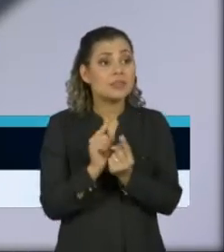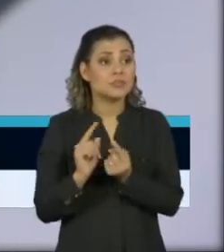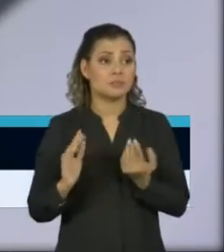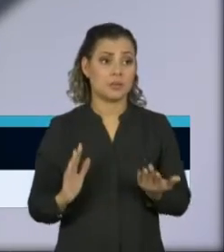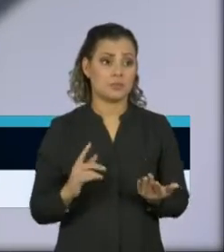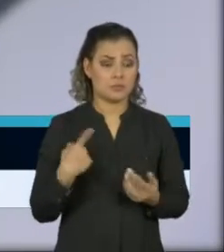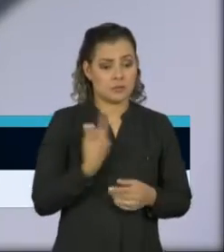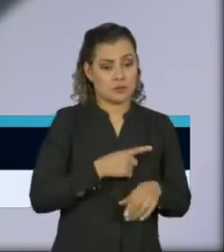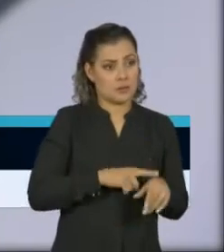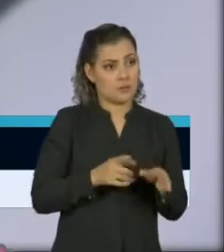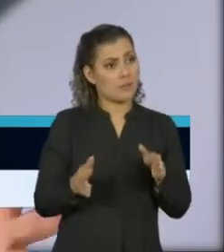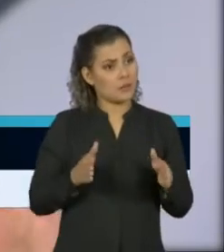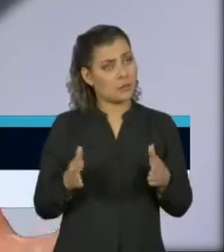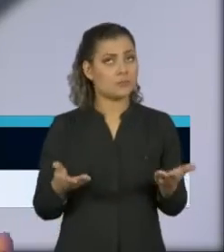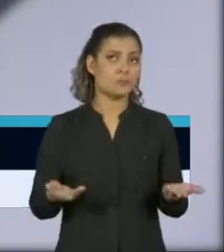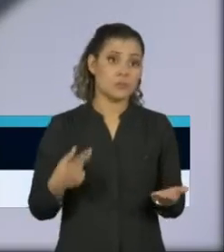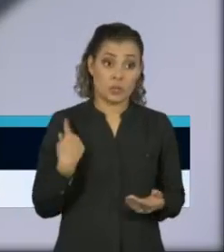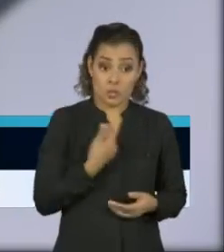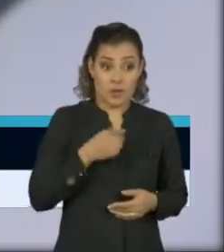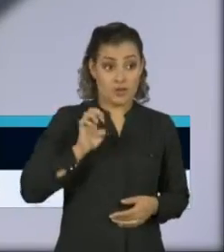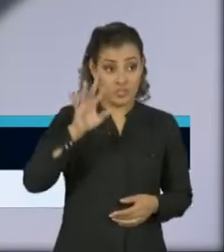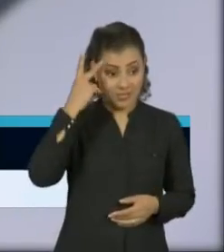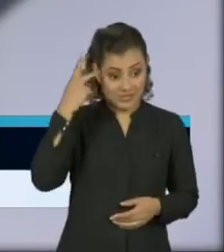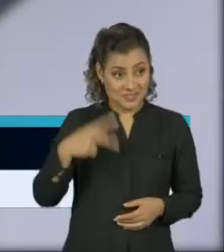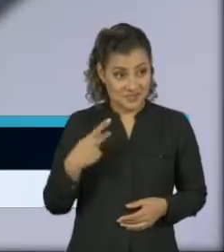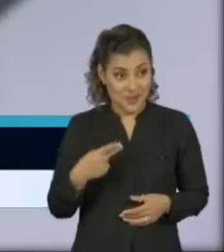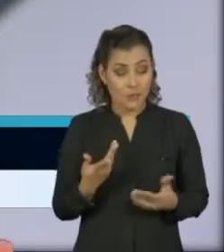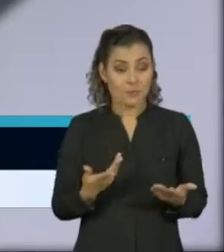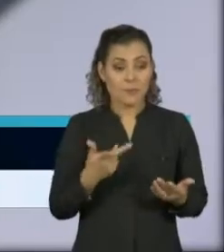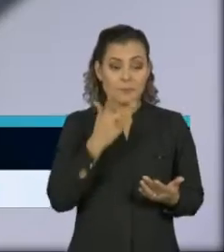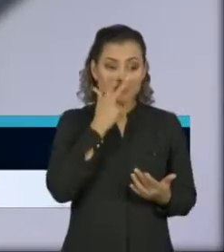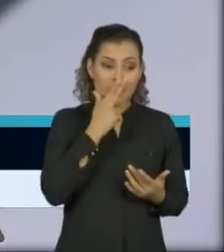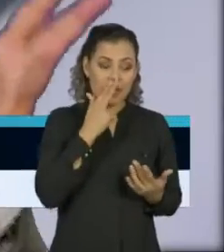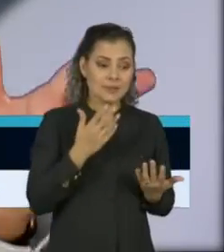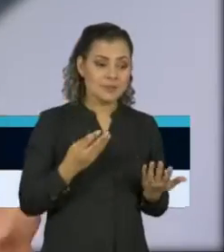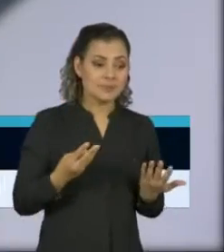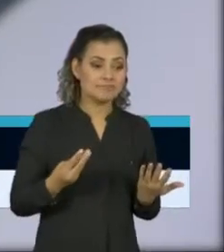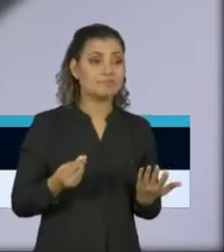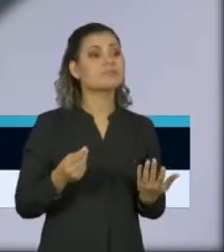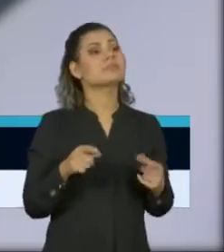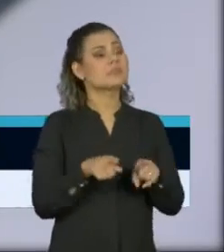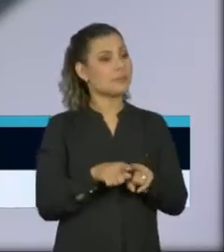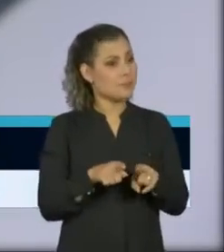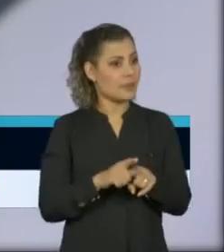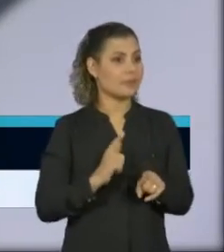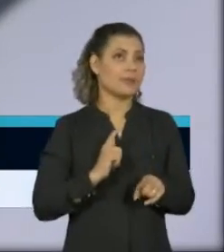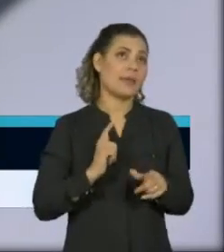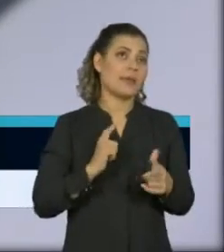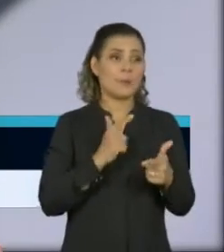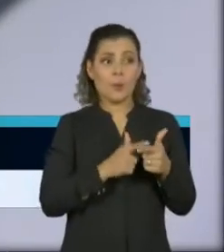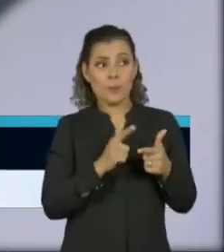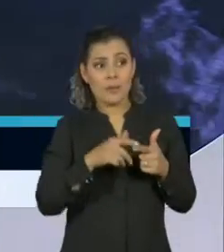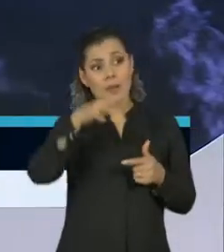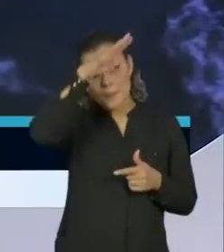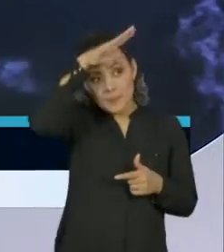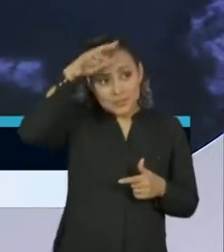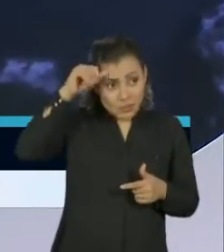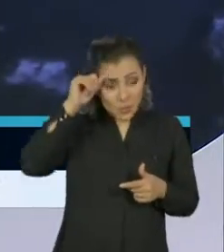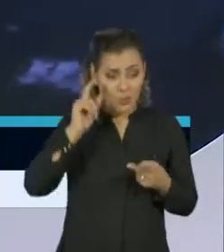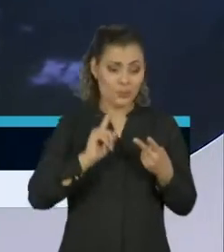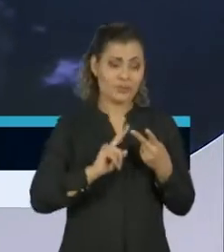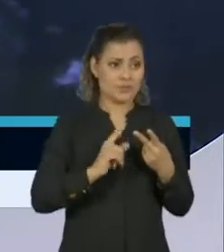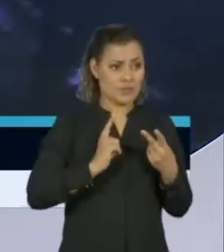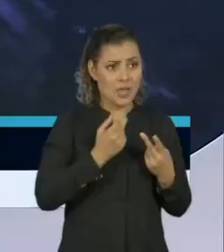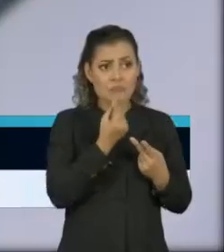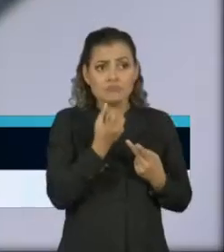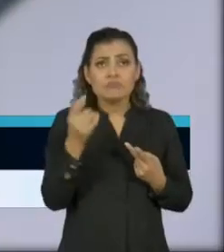ainda dando conta pelo menos aqui no estado de são paulo temos problemas lá no amazonas um problema muito grande e outros estados também com